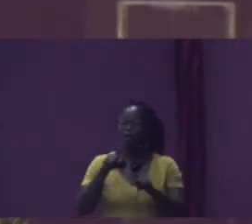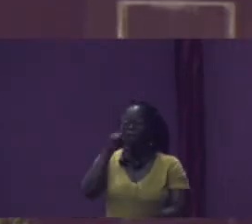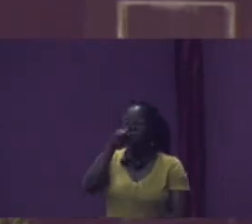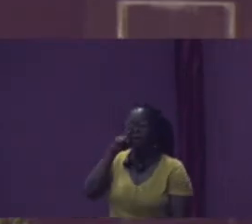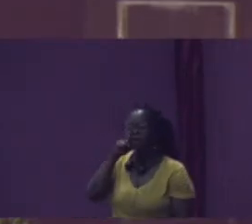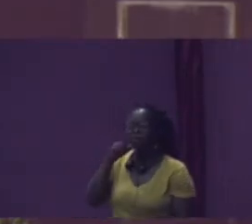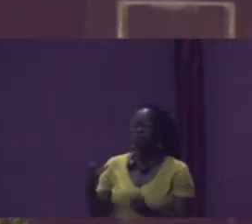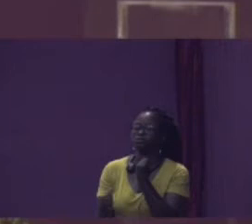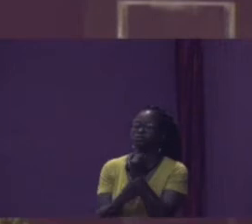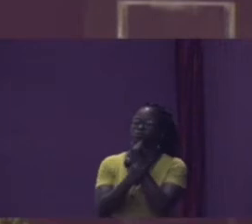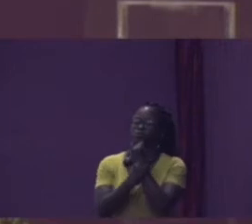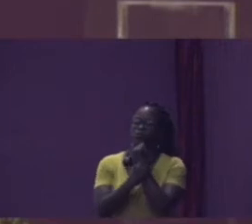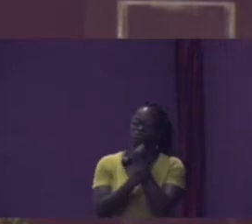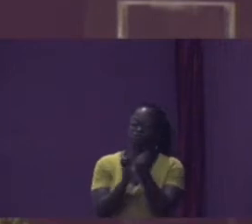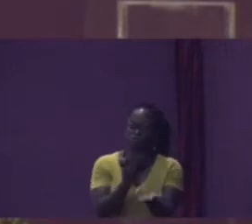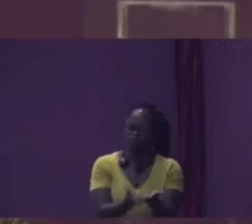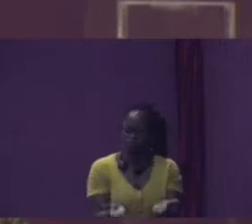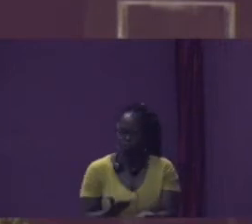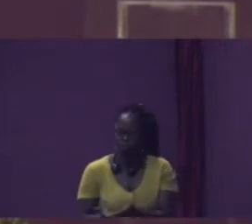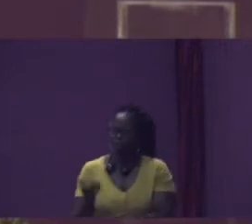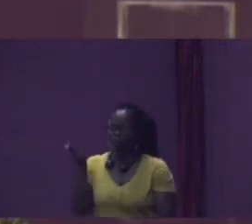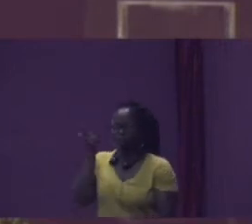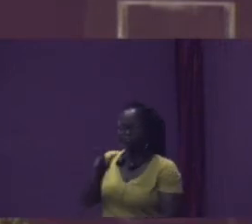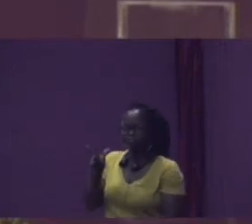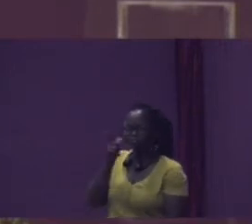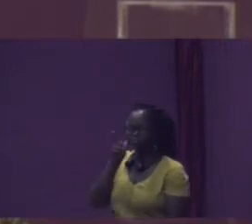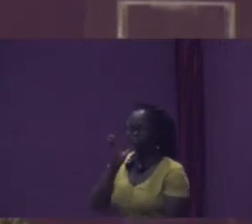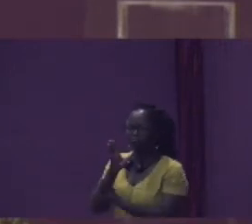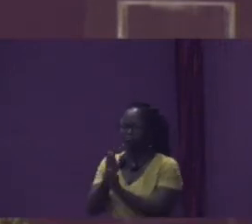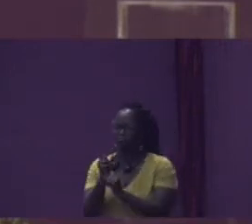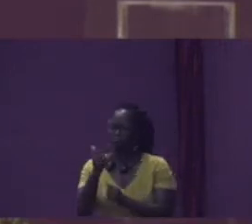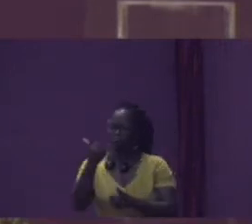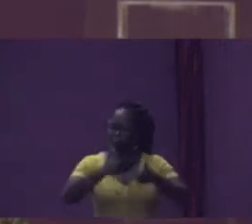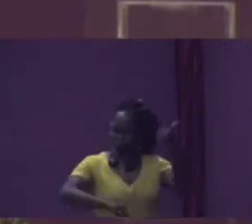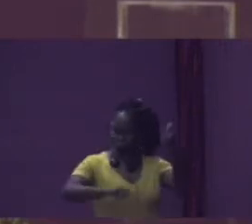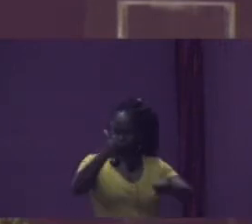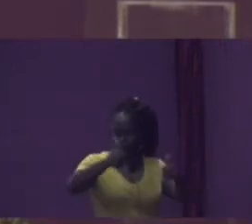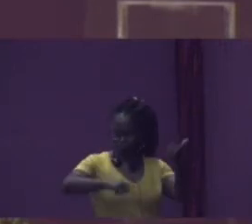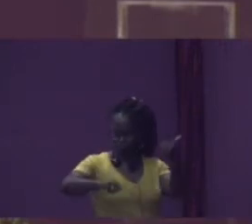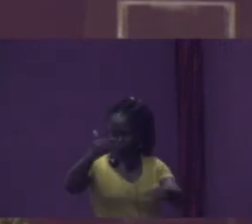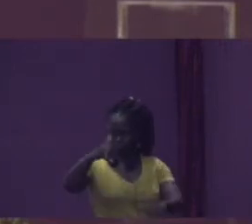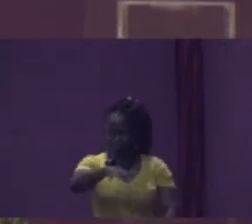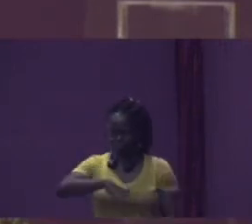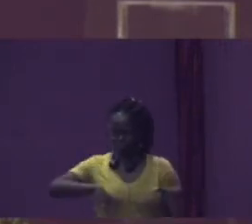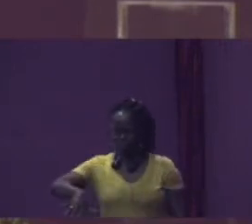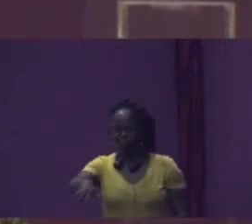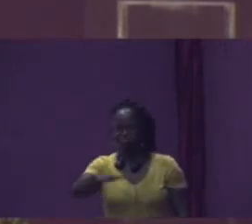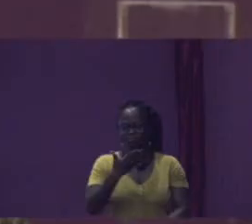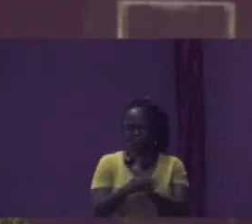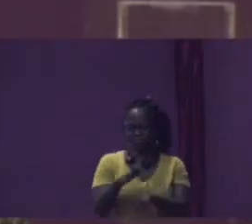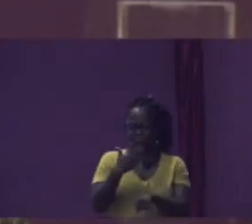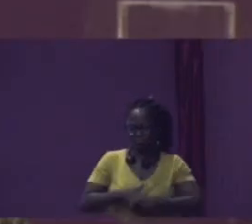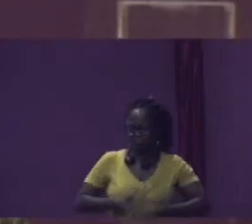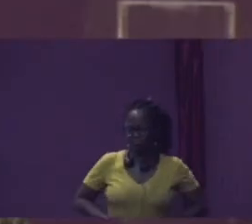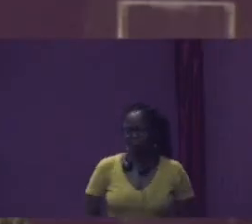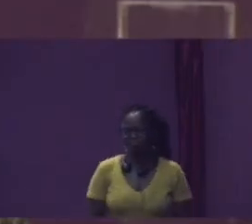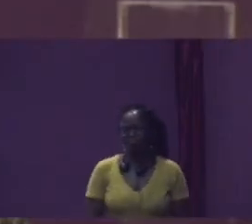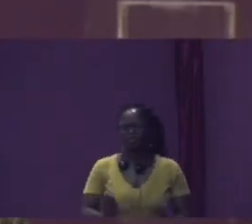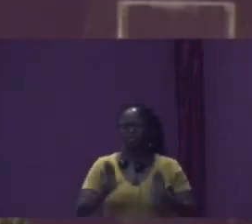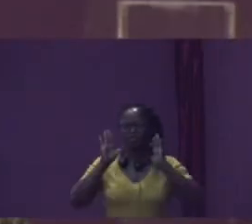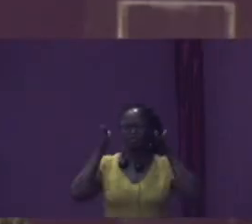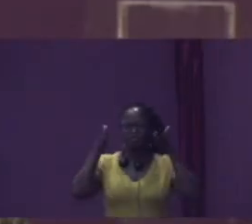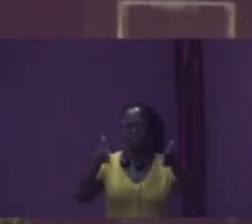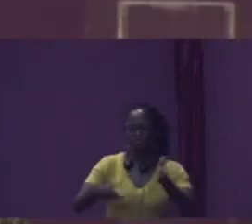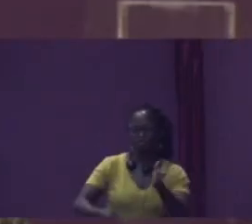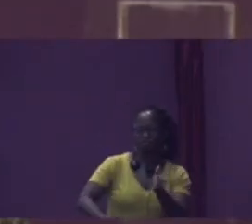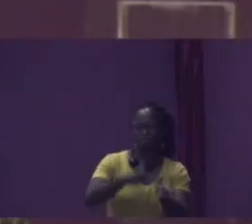das seguranças, das perdas, dos ganhos e dos benefícios colocados em cena e em jogo nas práticas de parto. Em especial,